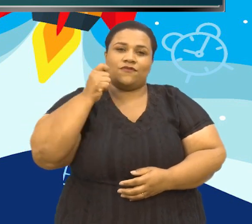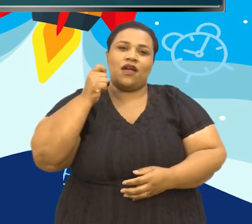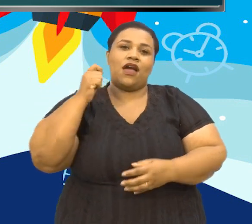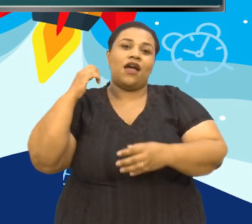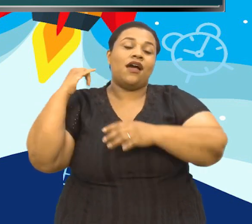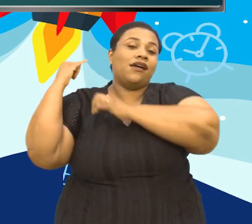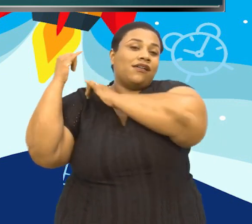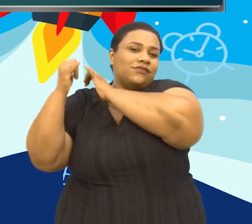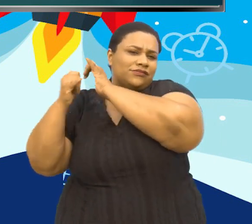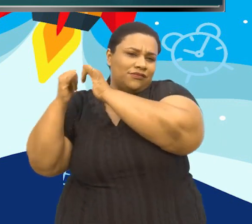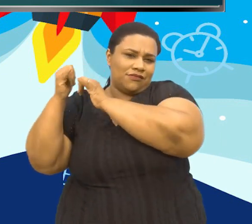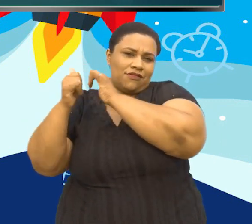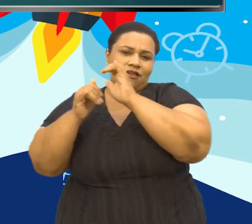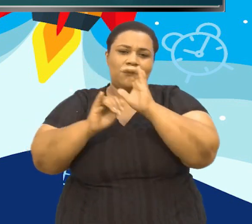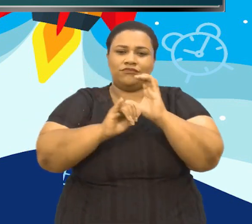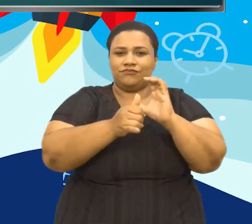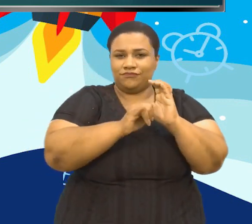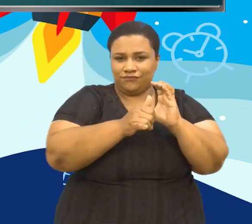lendas,